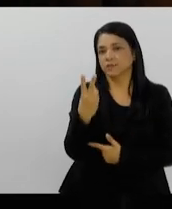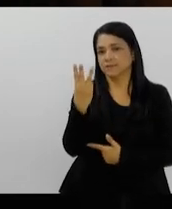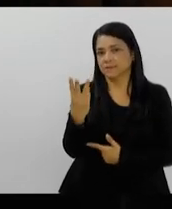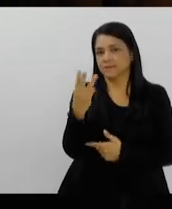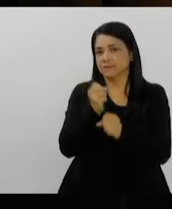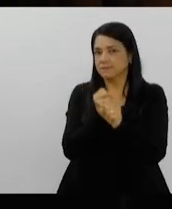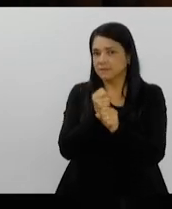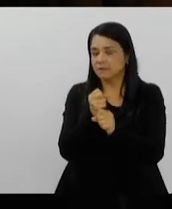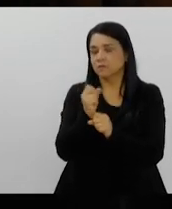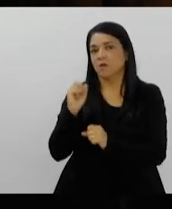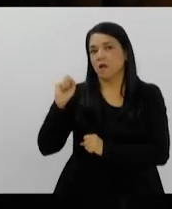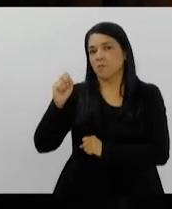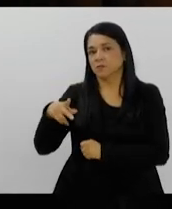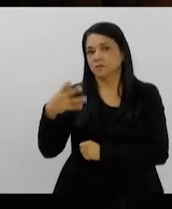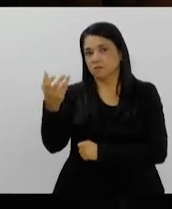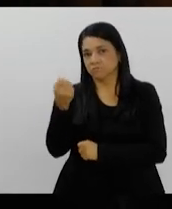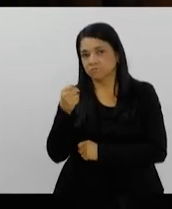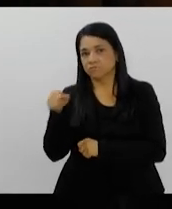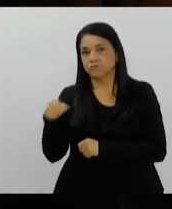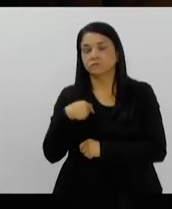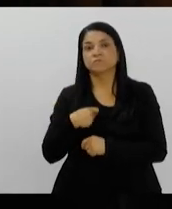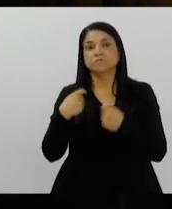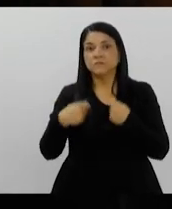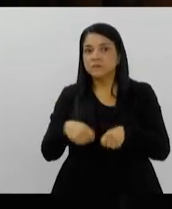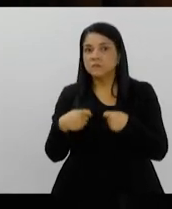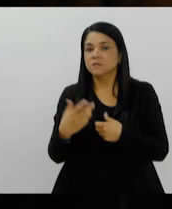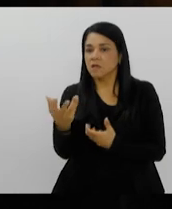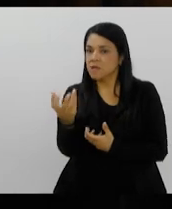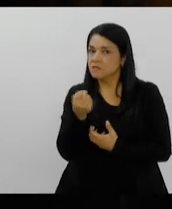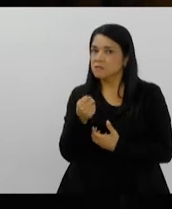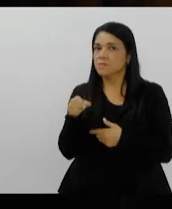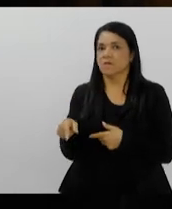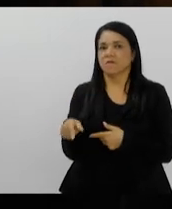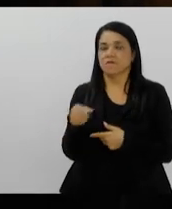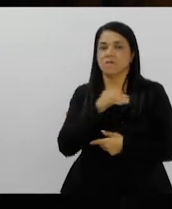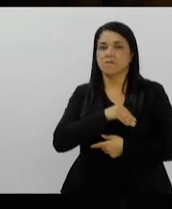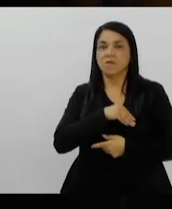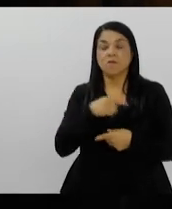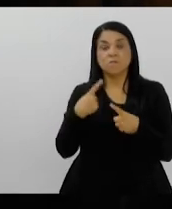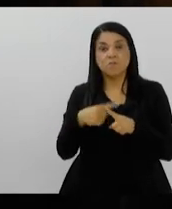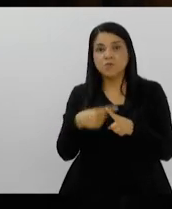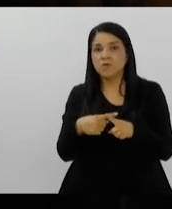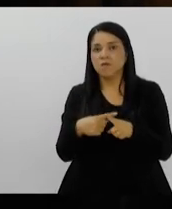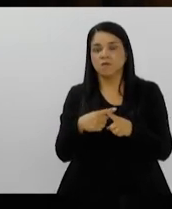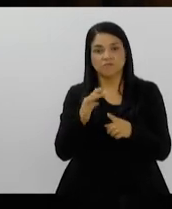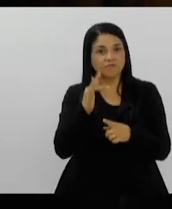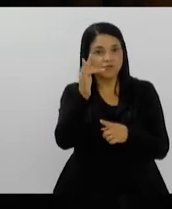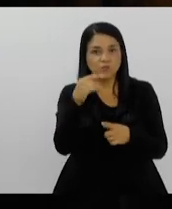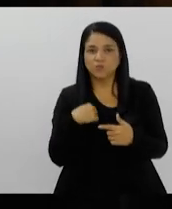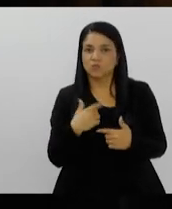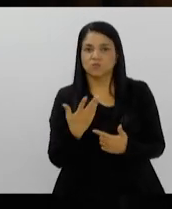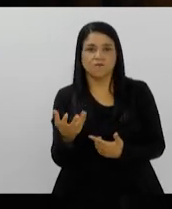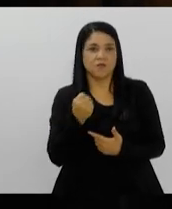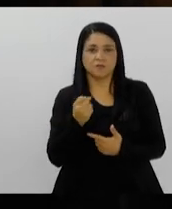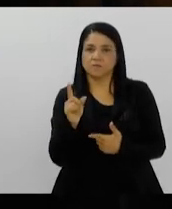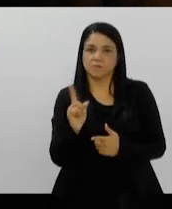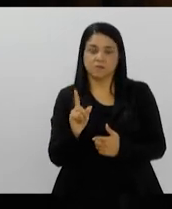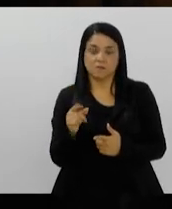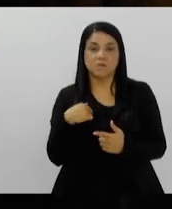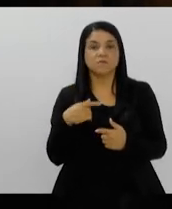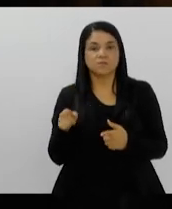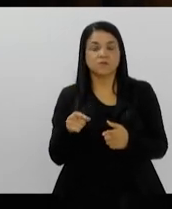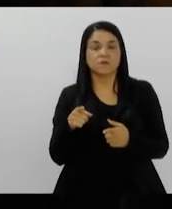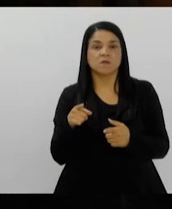estejam sem receber as suas aposentadorias, porque Cláudio Castro está repetindo o que Sérgio Cabral e Pezão fizeram e está criando